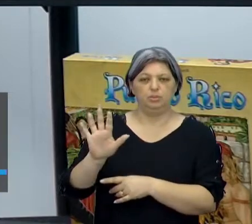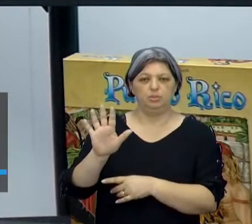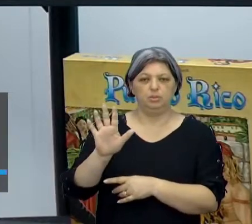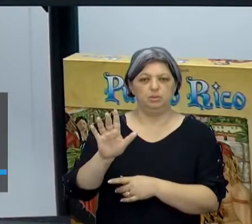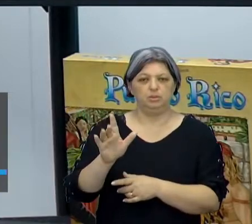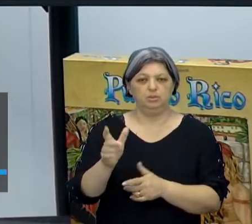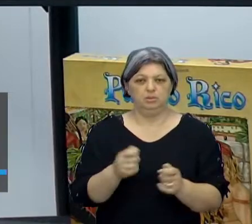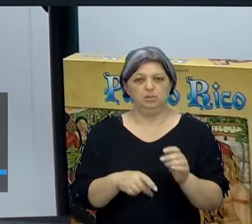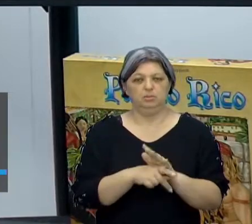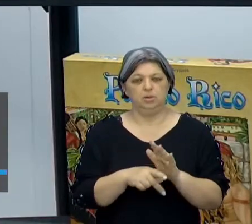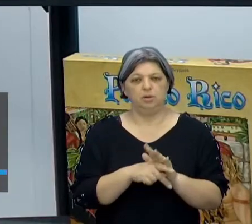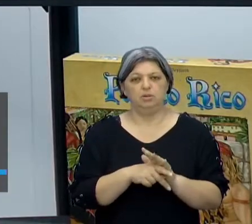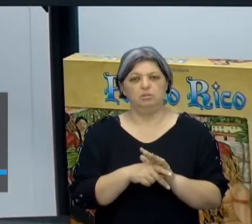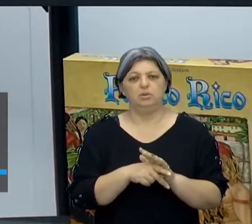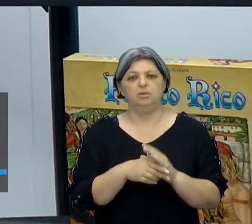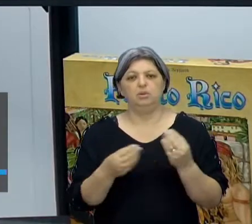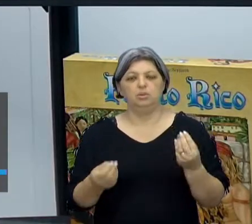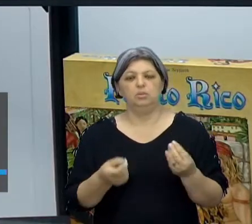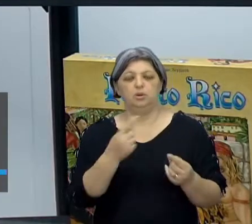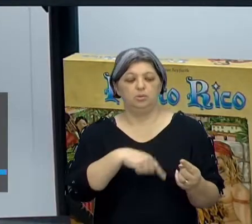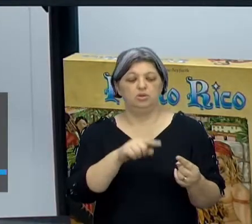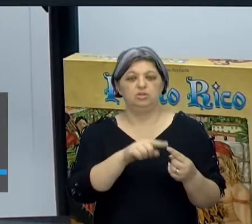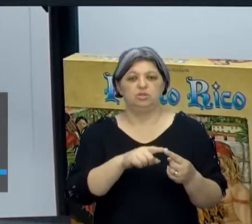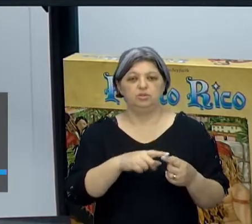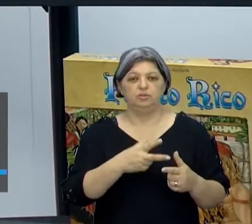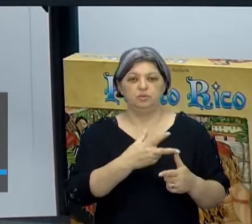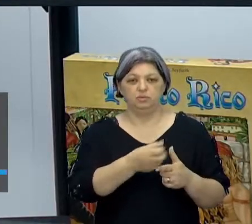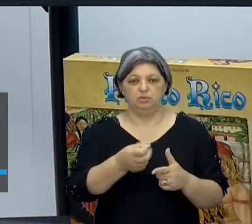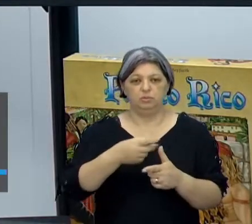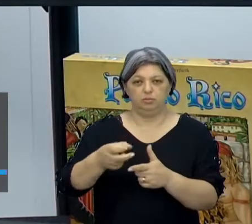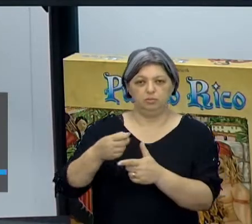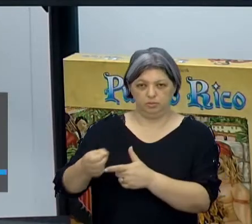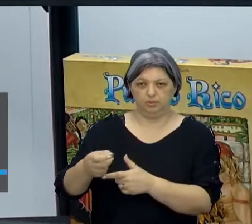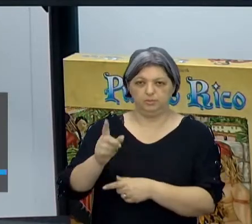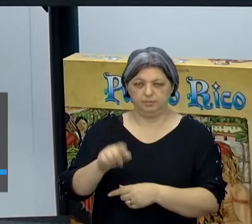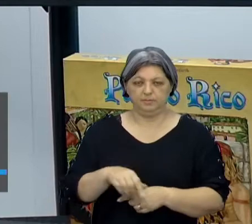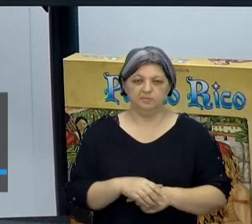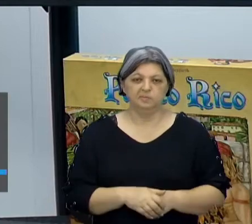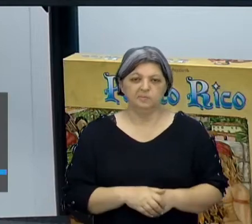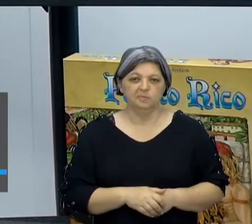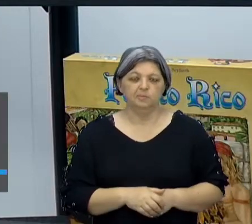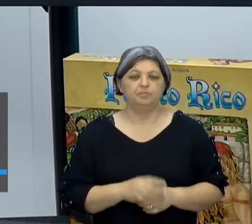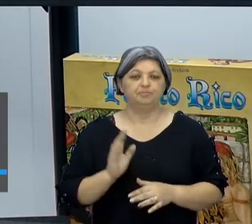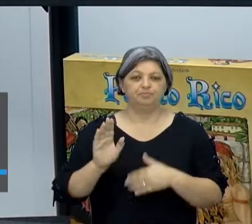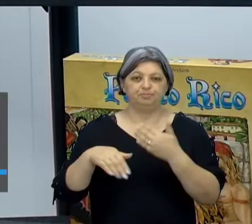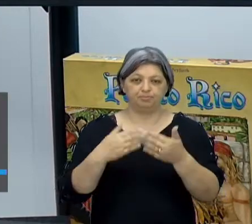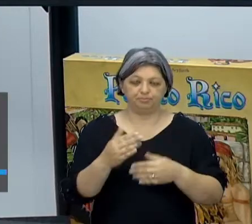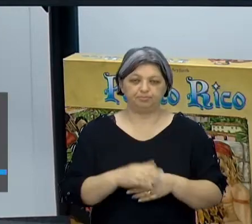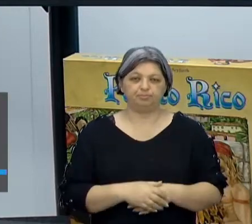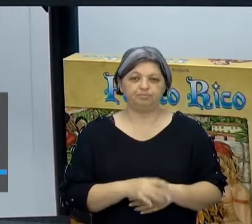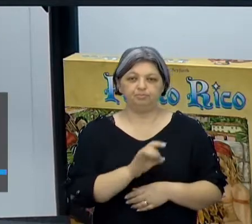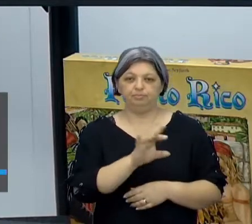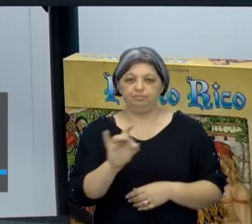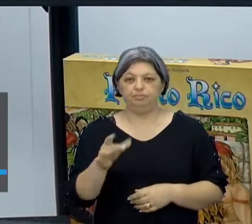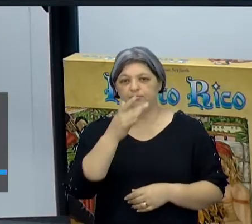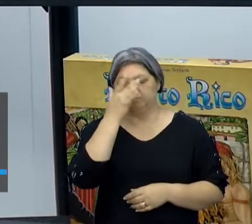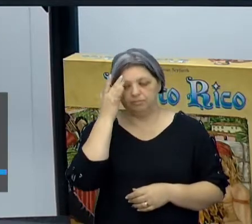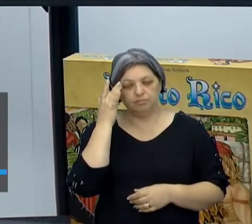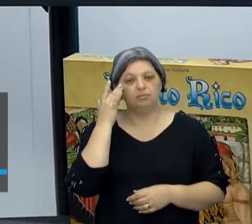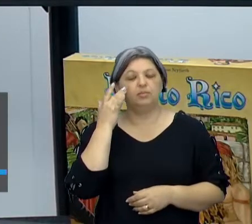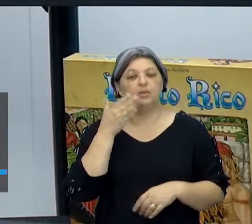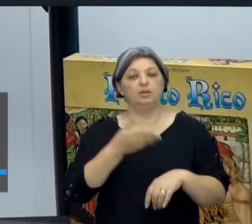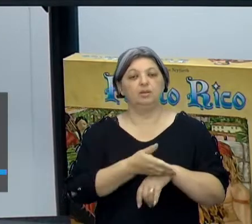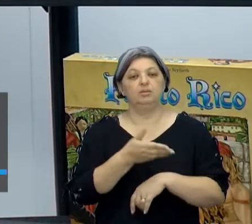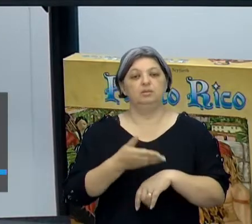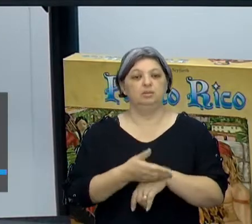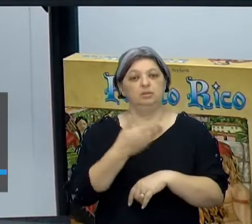os pontos de vitória. A busca dos jogos europeus é os pontos de vitória. Pelo seu desempenho. Cada jogador lutará para ser o